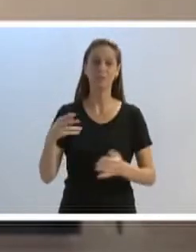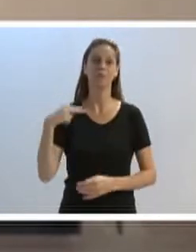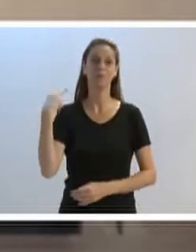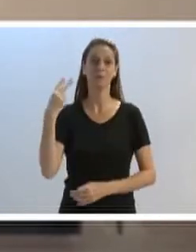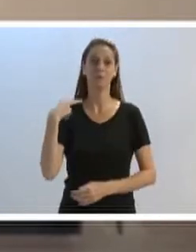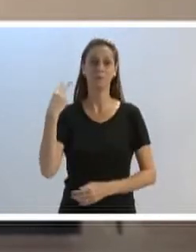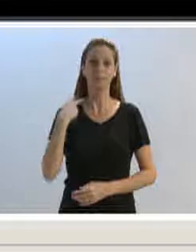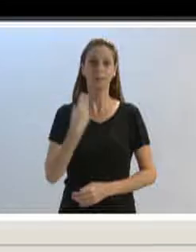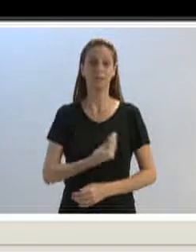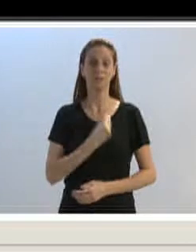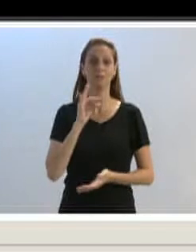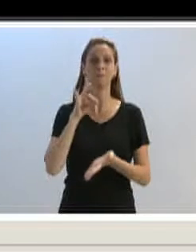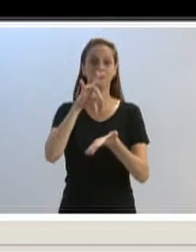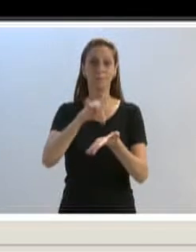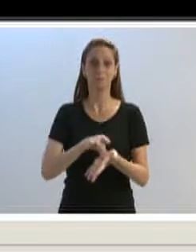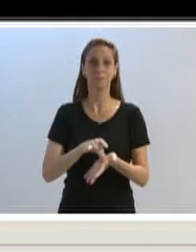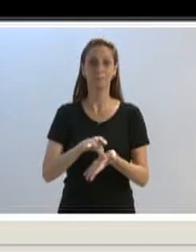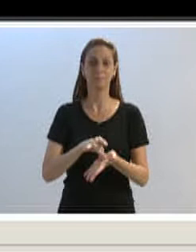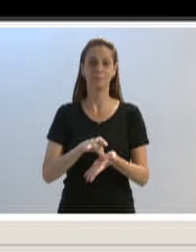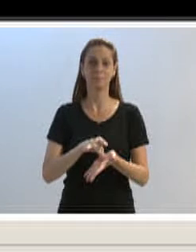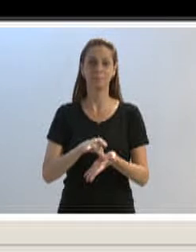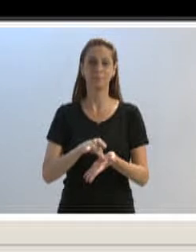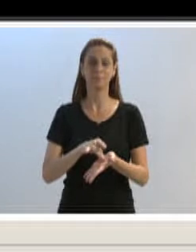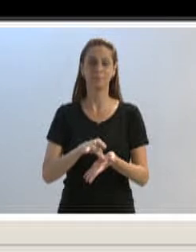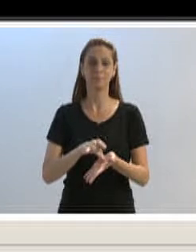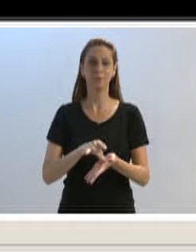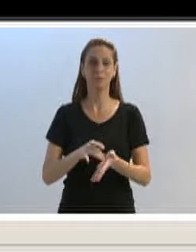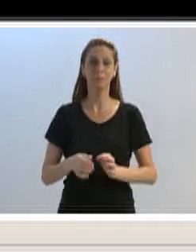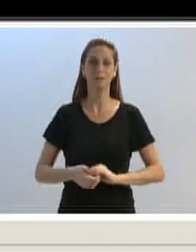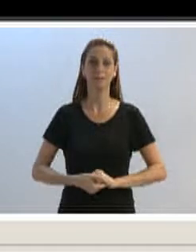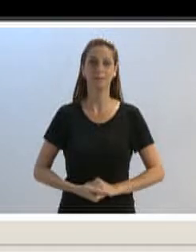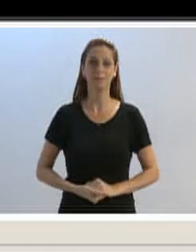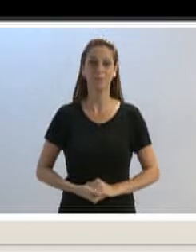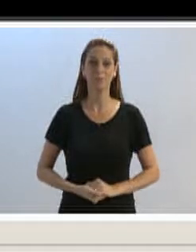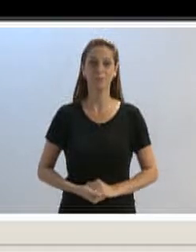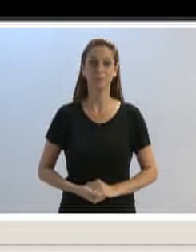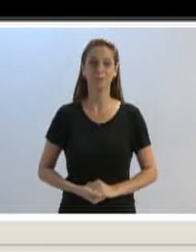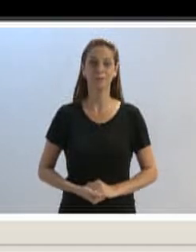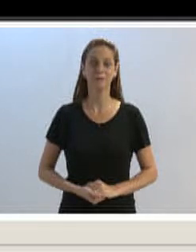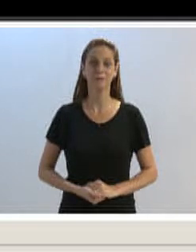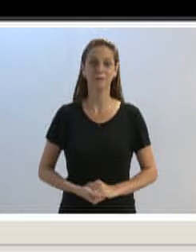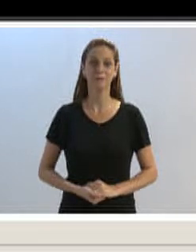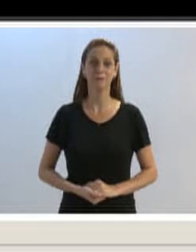que digitem suas senhas para confirmarem presença em plenário.